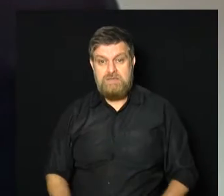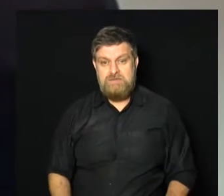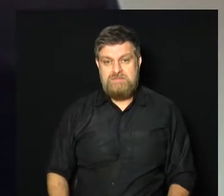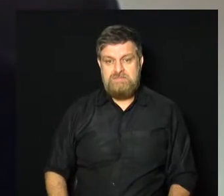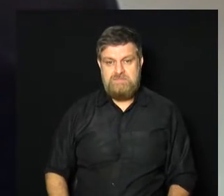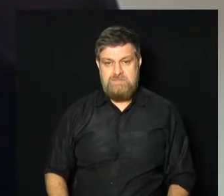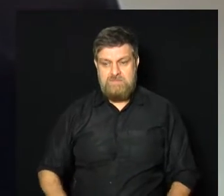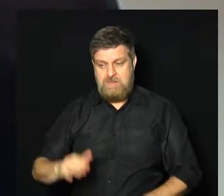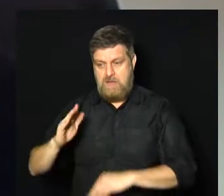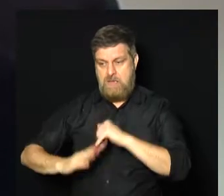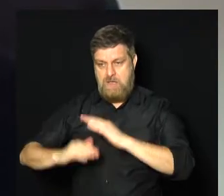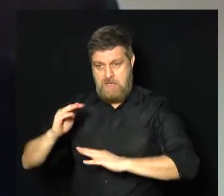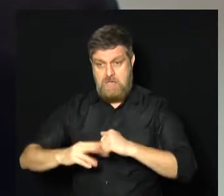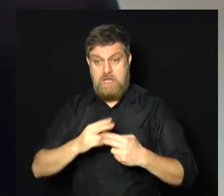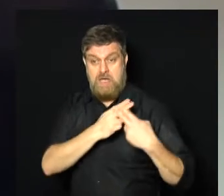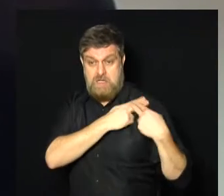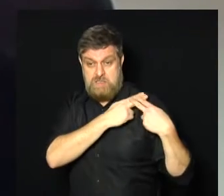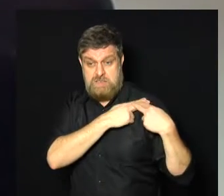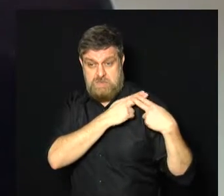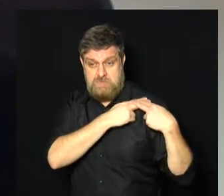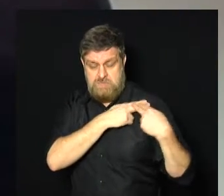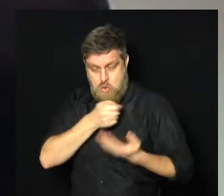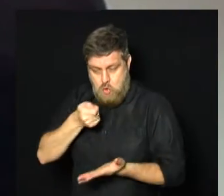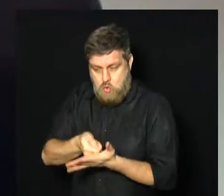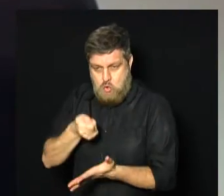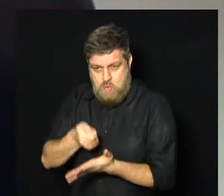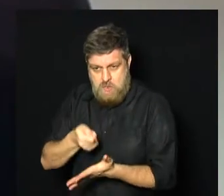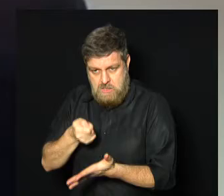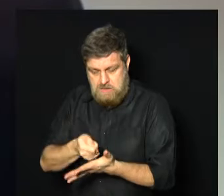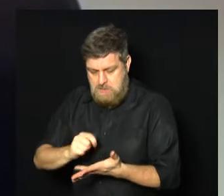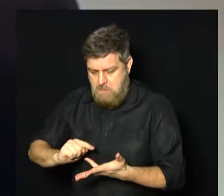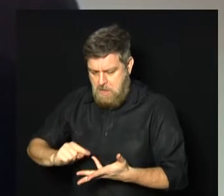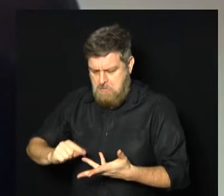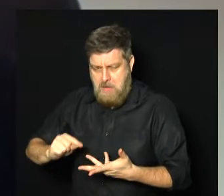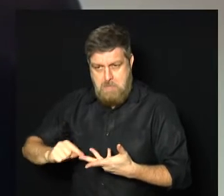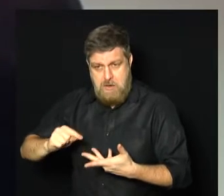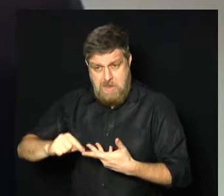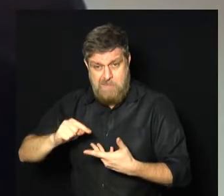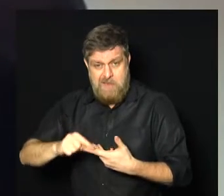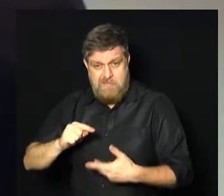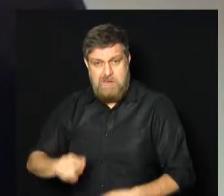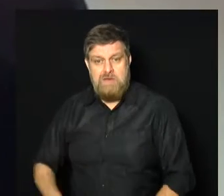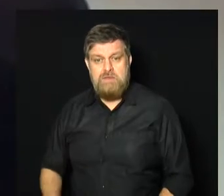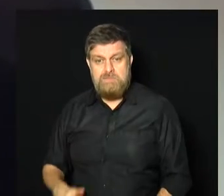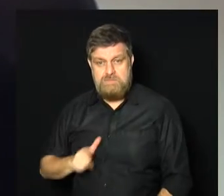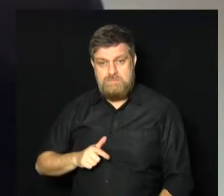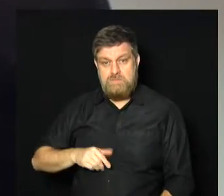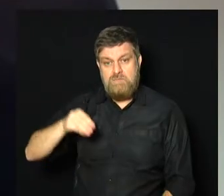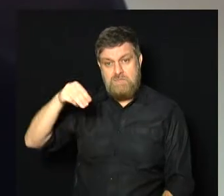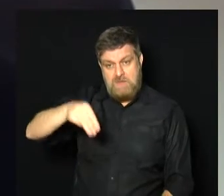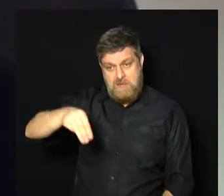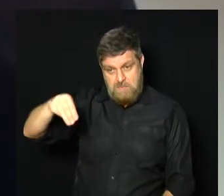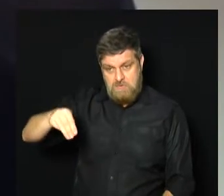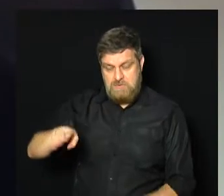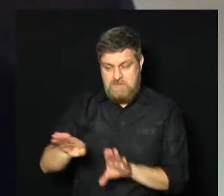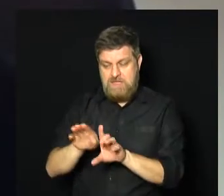das atribuições, quando é para os deveres do cargo, das atribuições das atividades, as monitoras e as agentes são